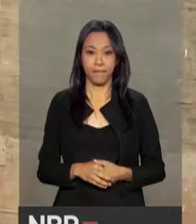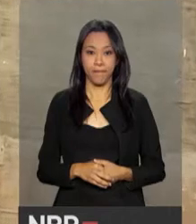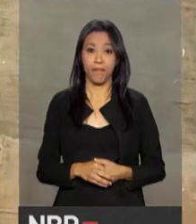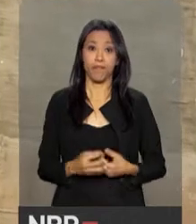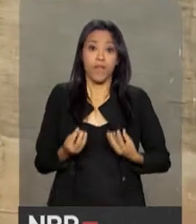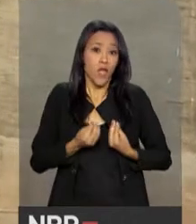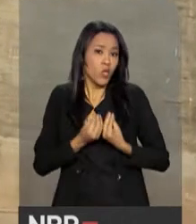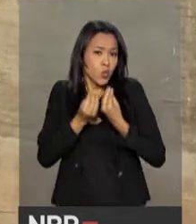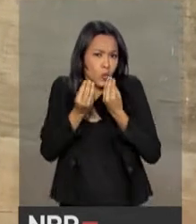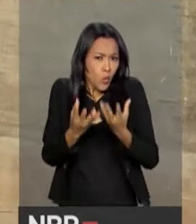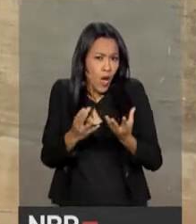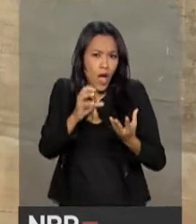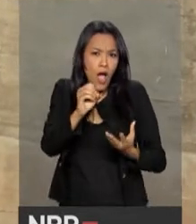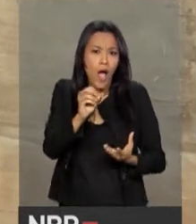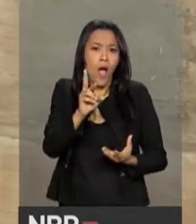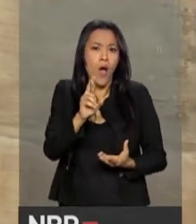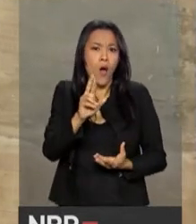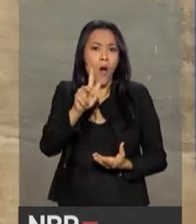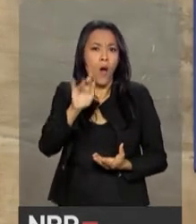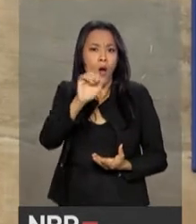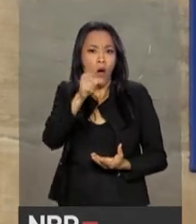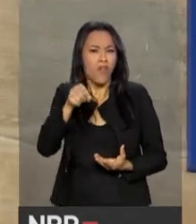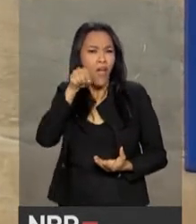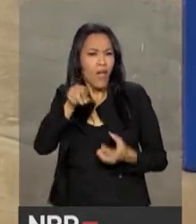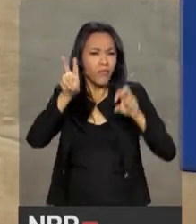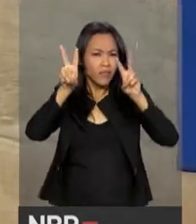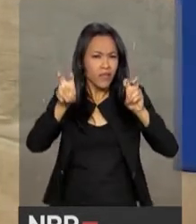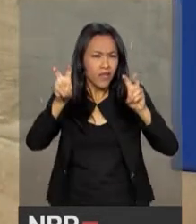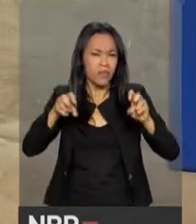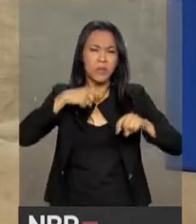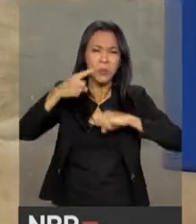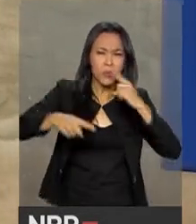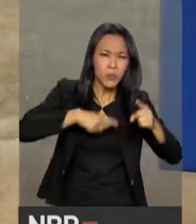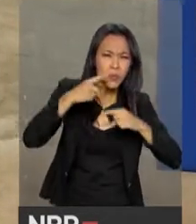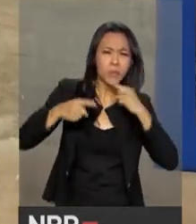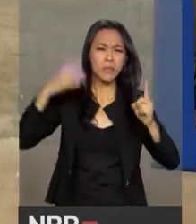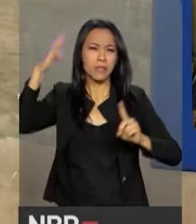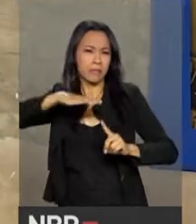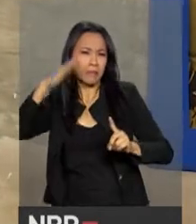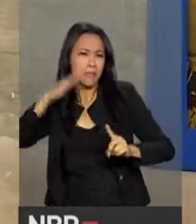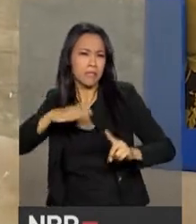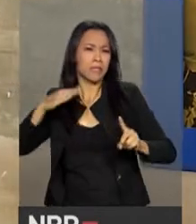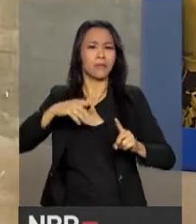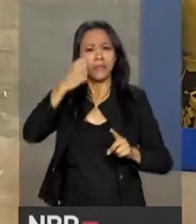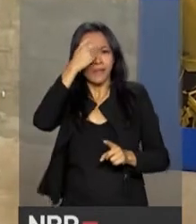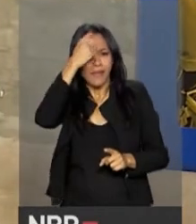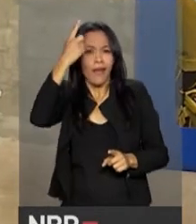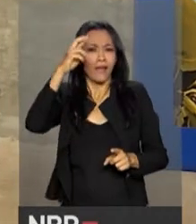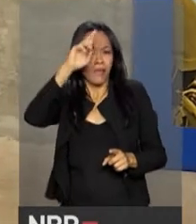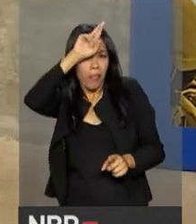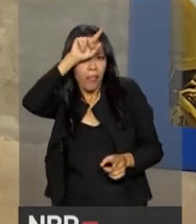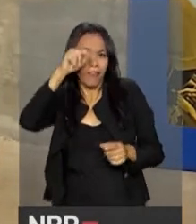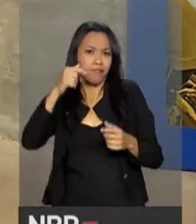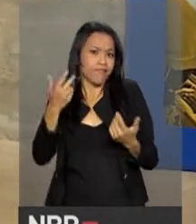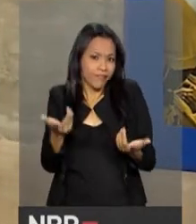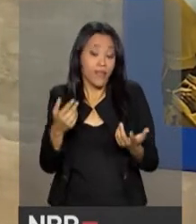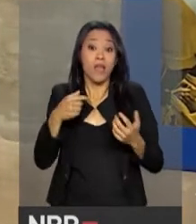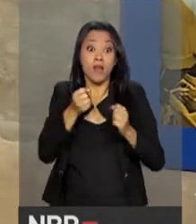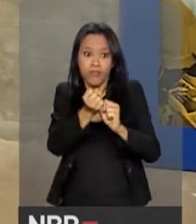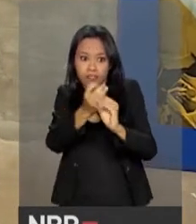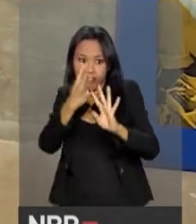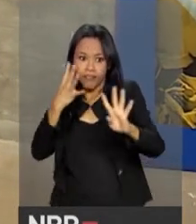a doação de órgãos é um assunto que envolve sempre muitas dúvidas mitos e tabus mas com uma extensa fila por